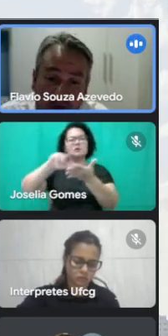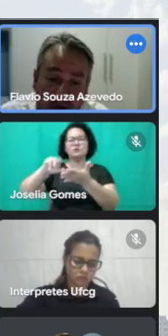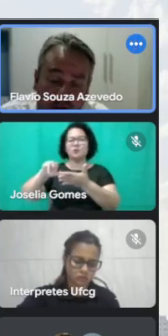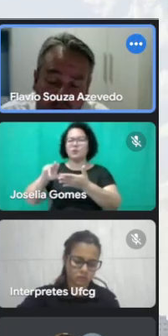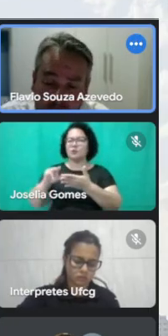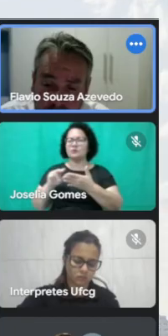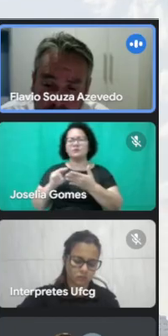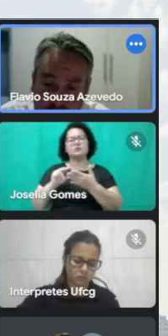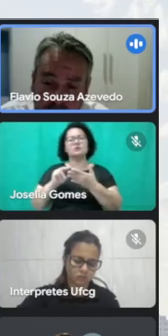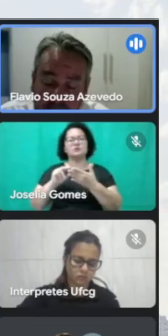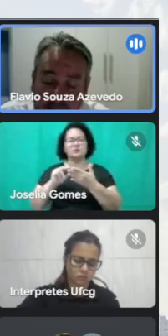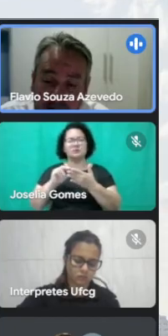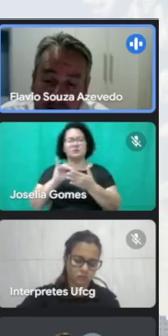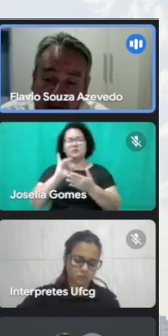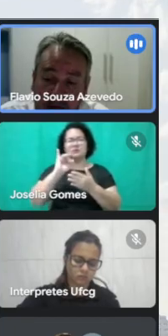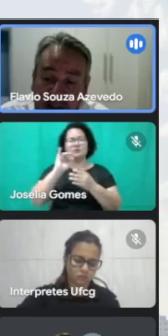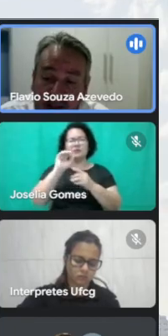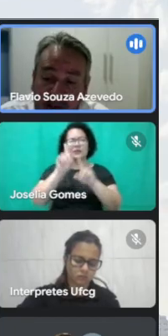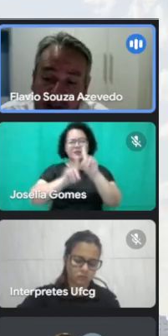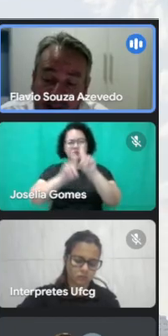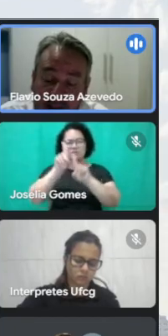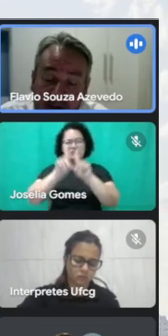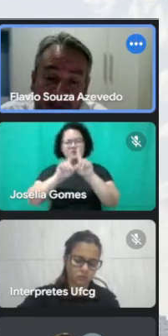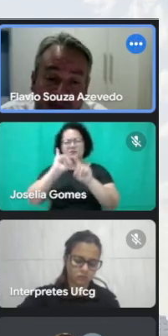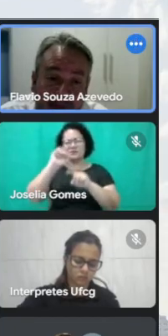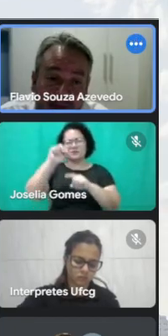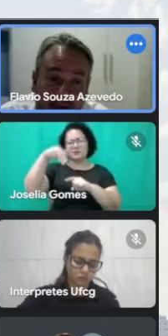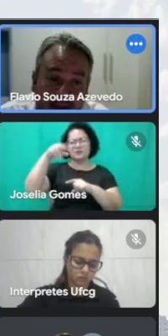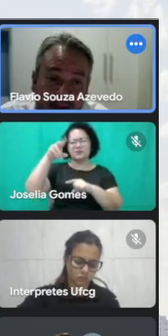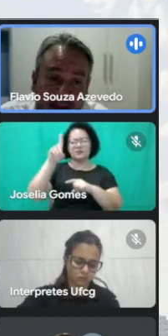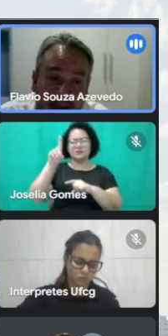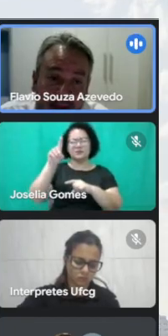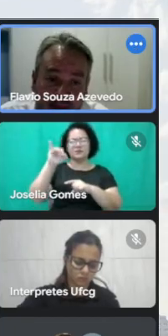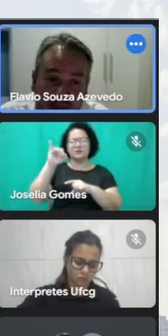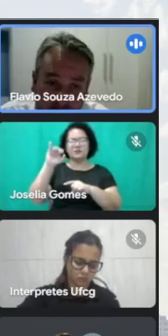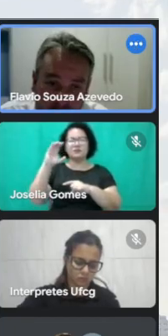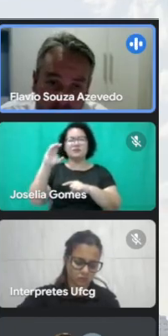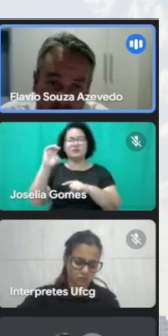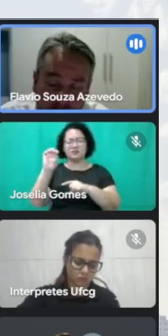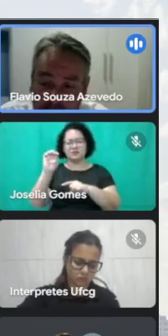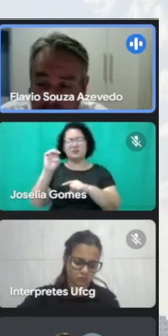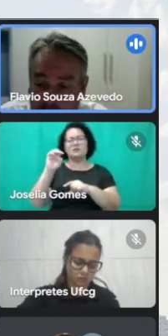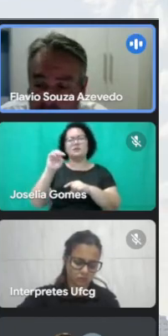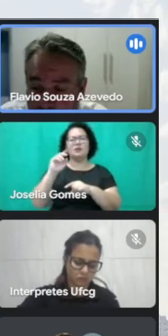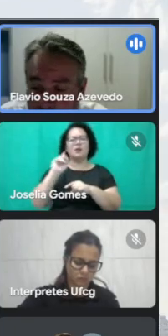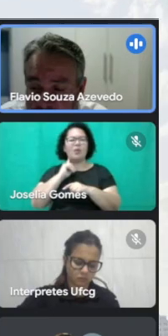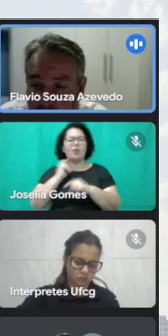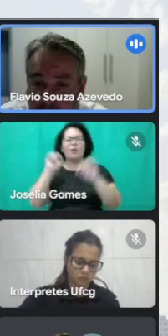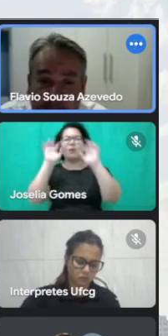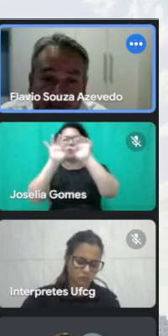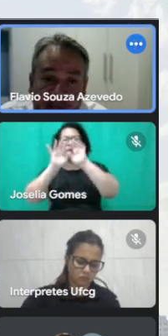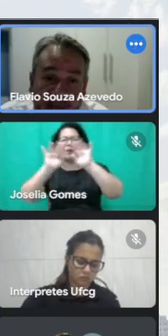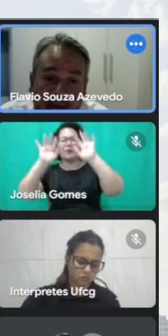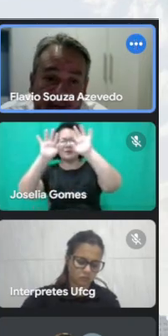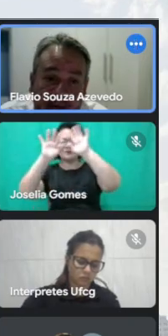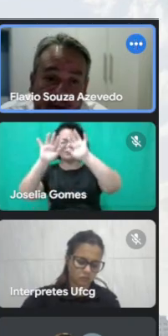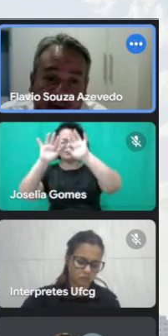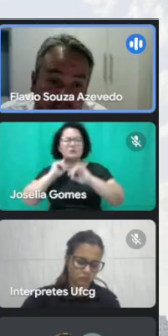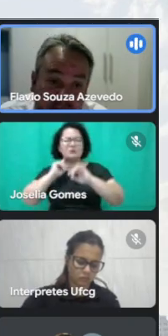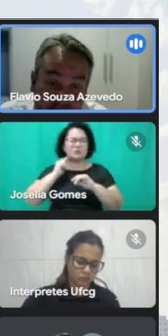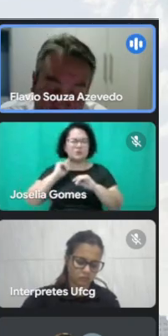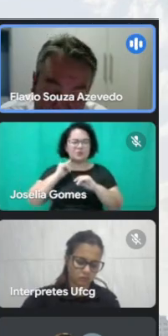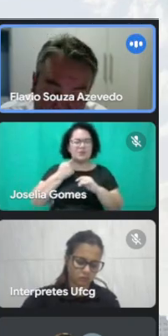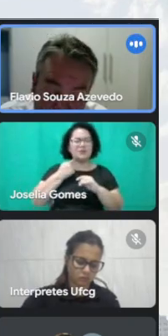poluição, né, de contaminação, ele determina aí, ele tem os pesos, né, tem toda a metodologia